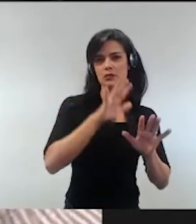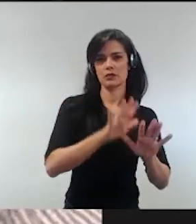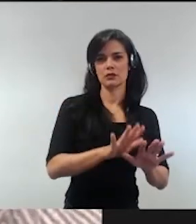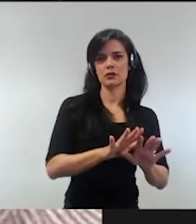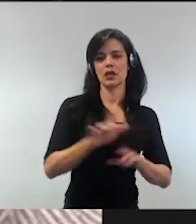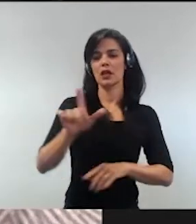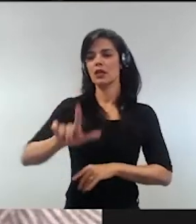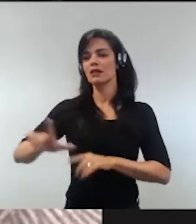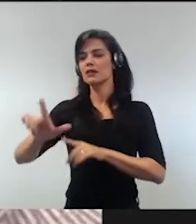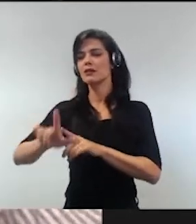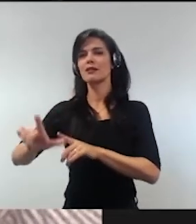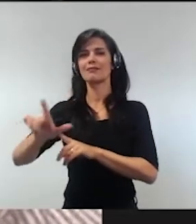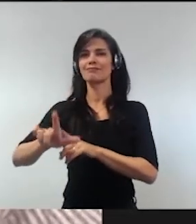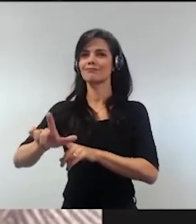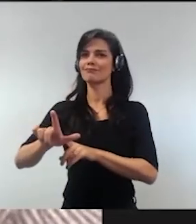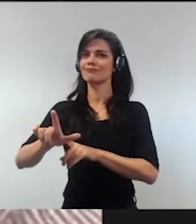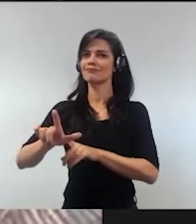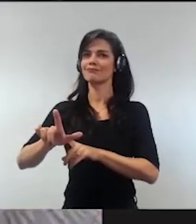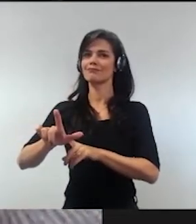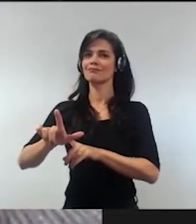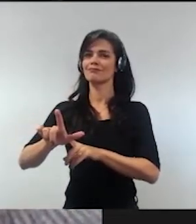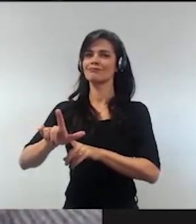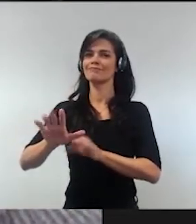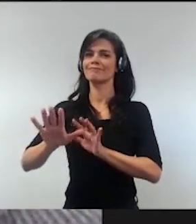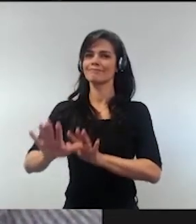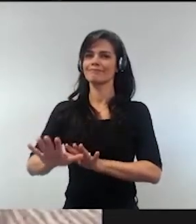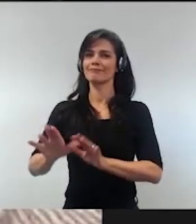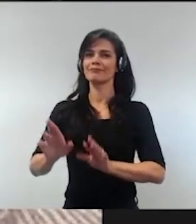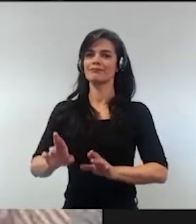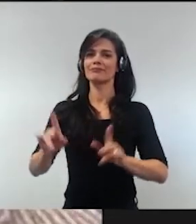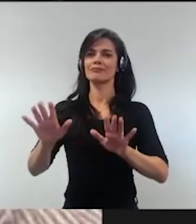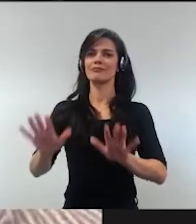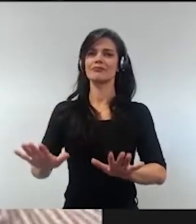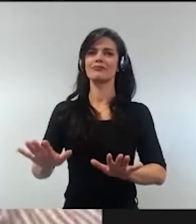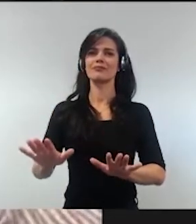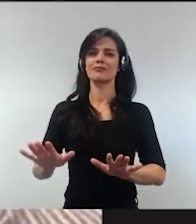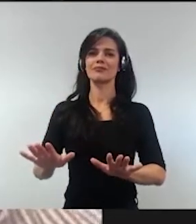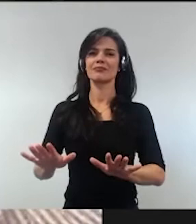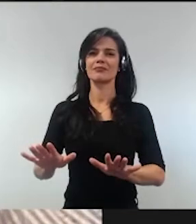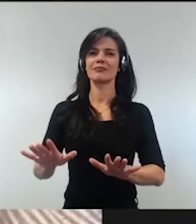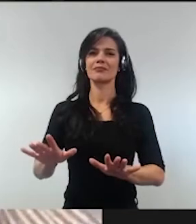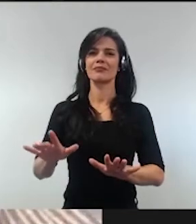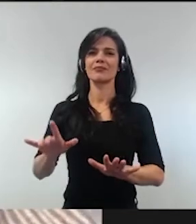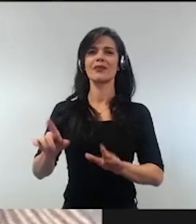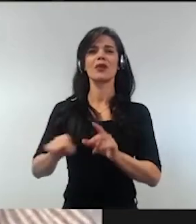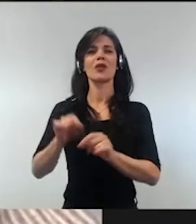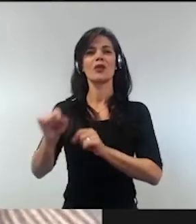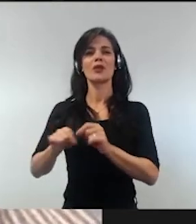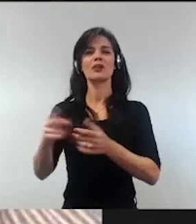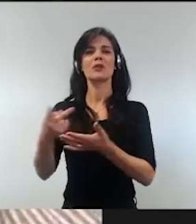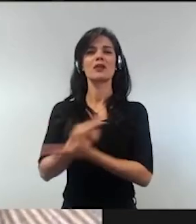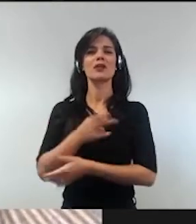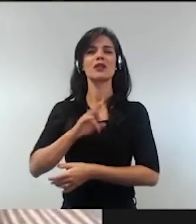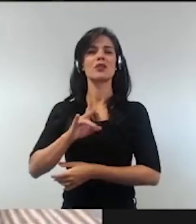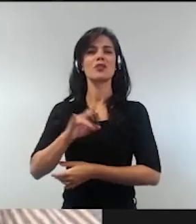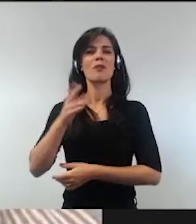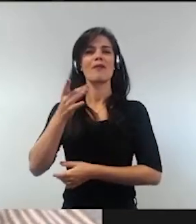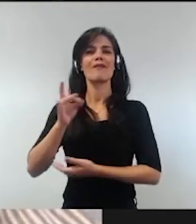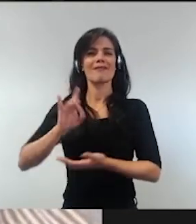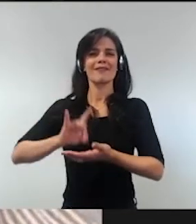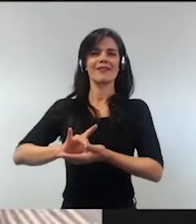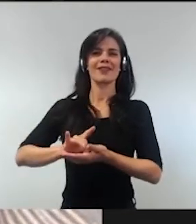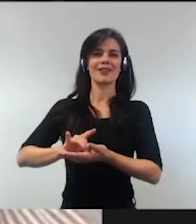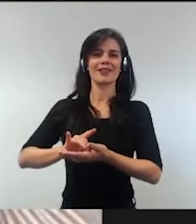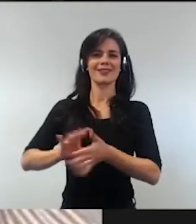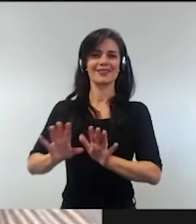A literatura é arte. Ficção literária, baseada ou não em fatos reais, é arte. E é por aí que eu gostaria